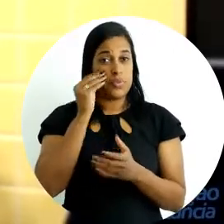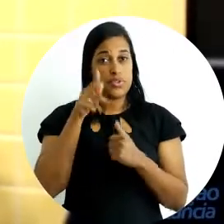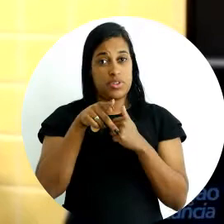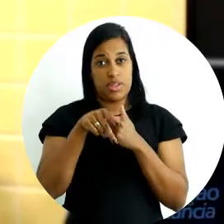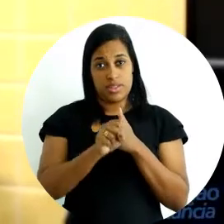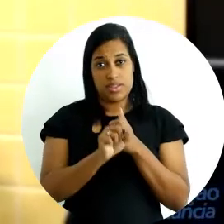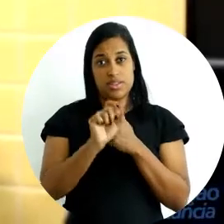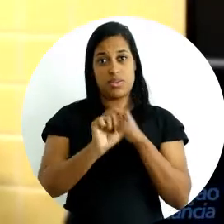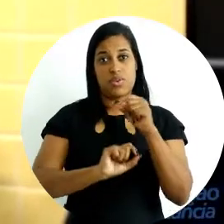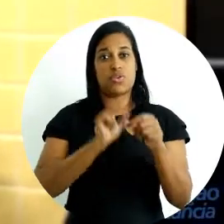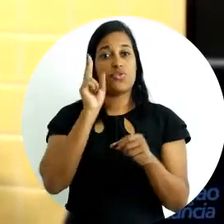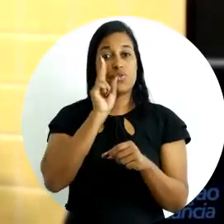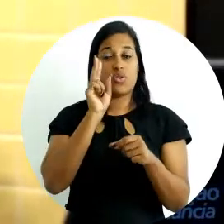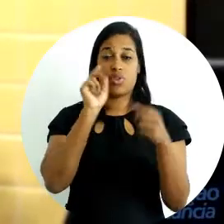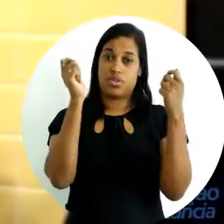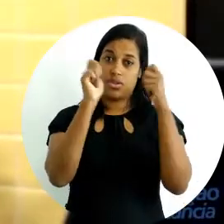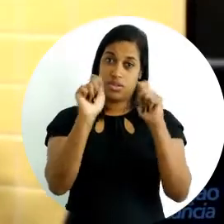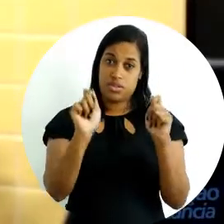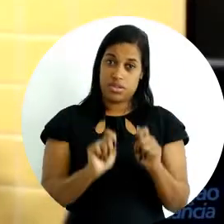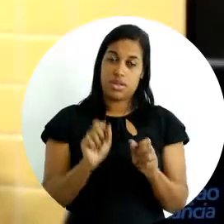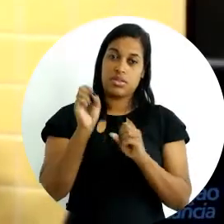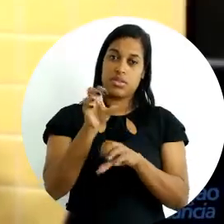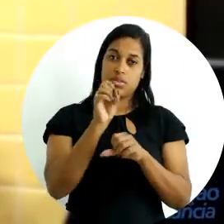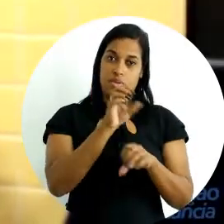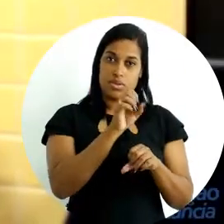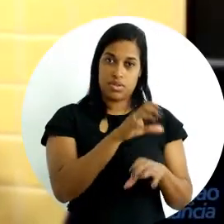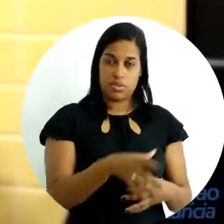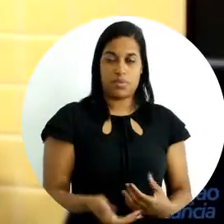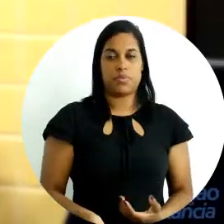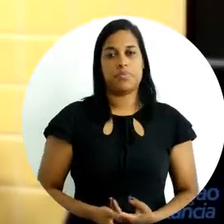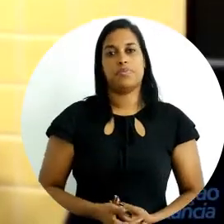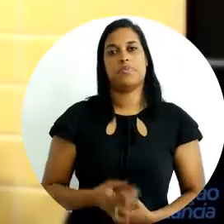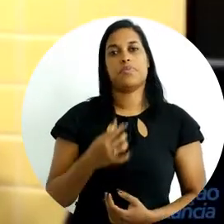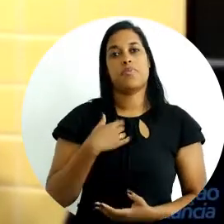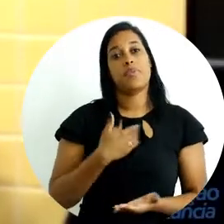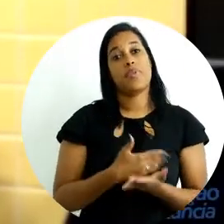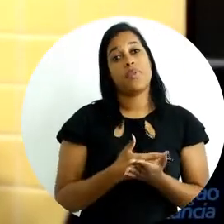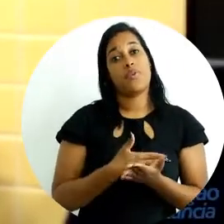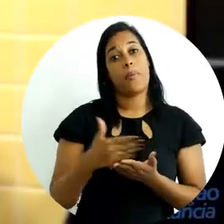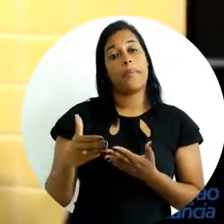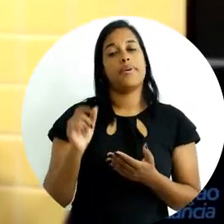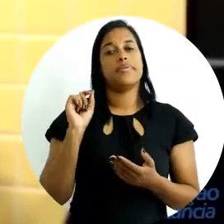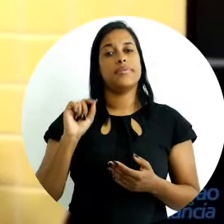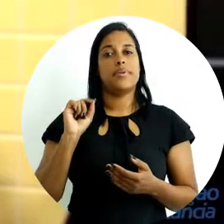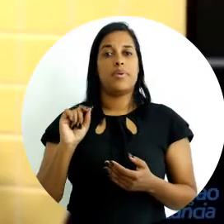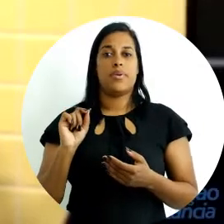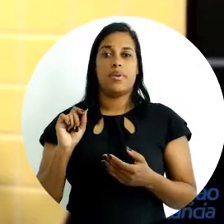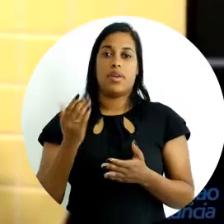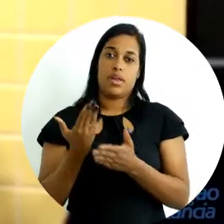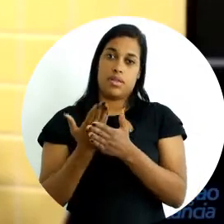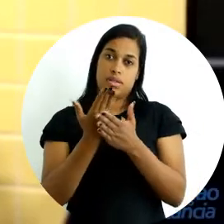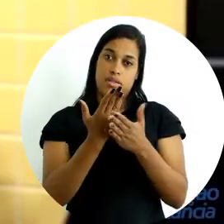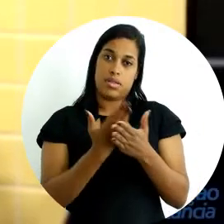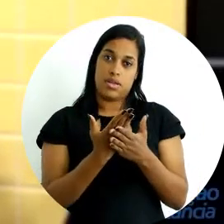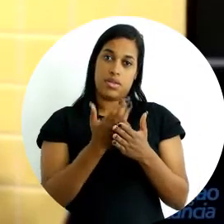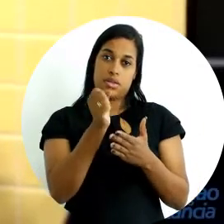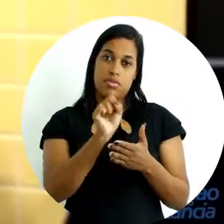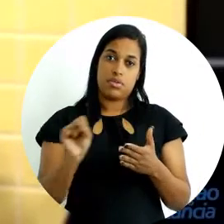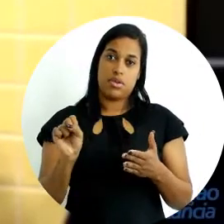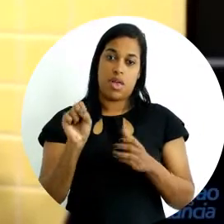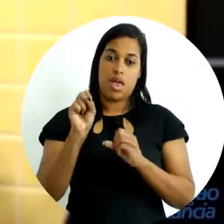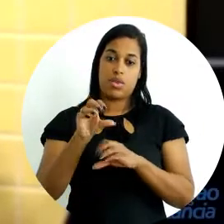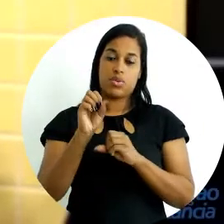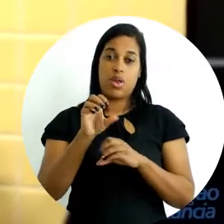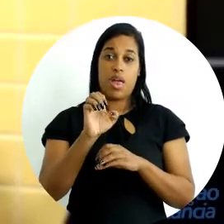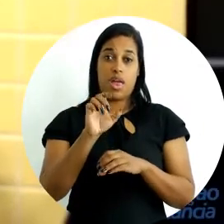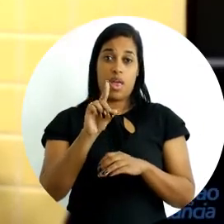com especialização em História das Artes e da Educação. Iremos iniciar as aulas do